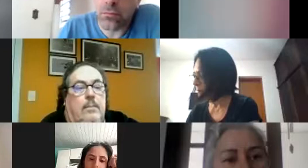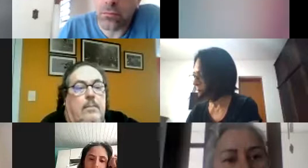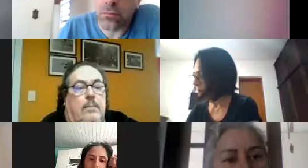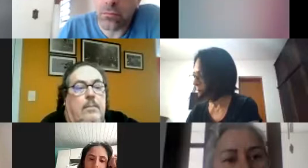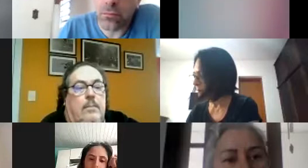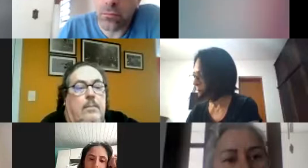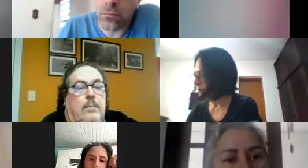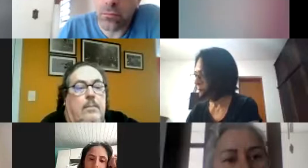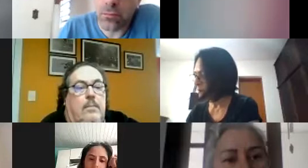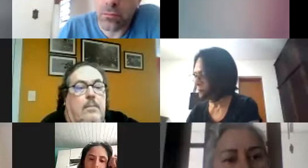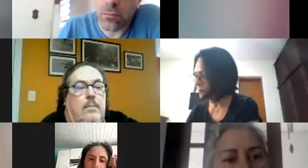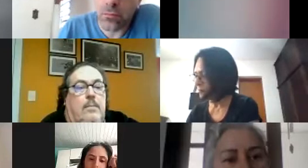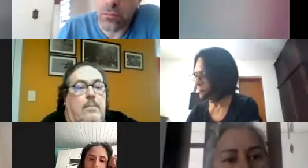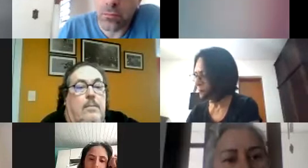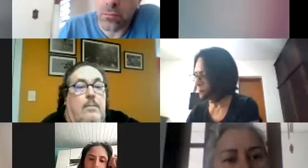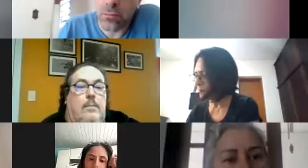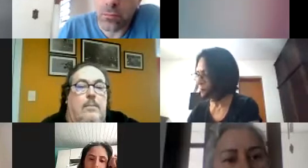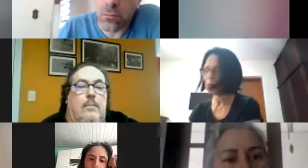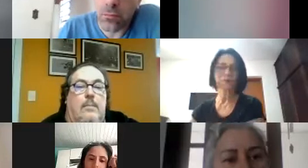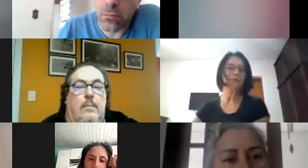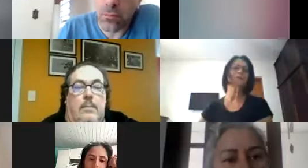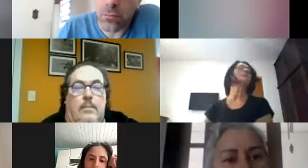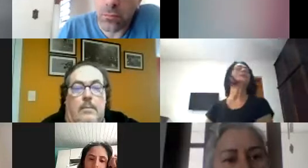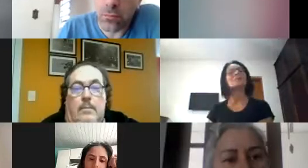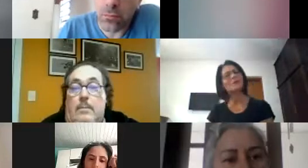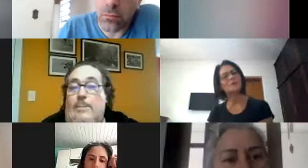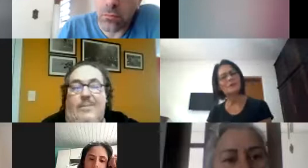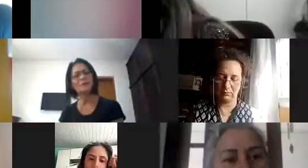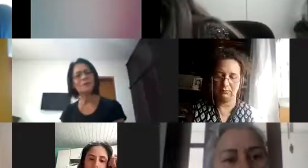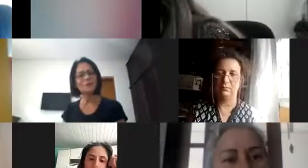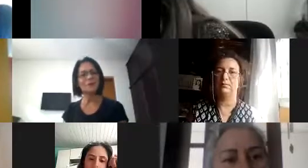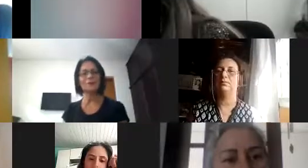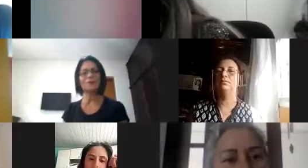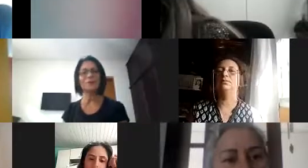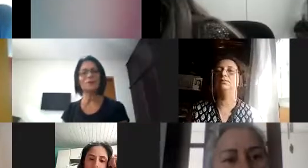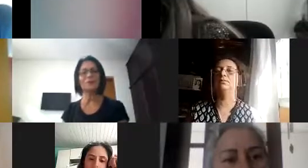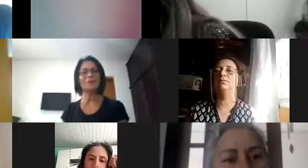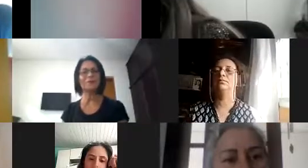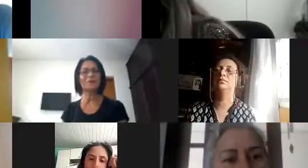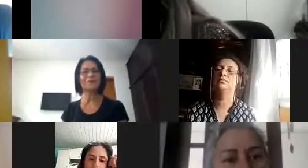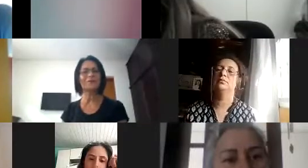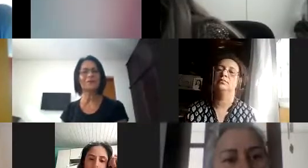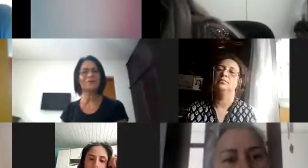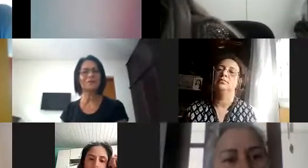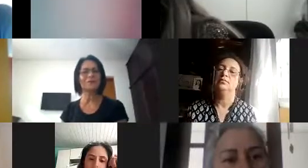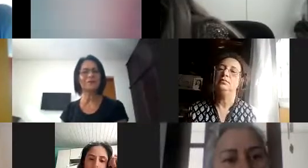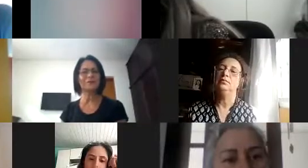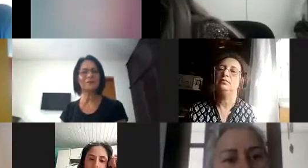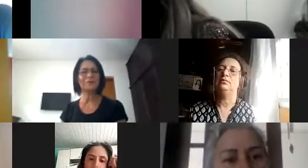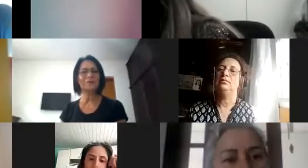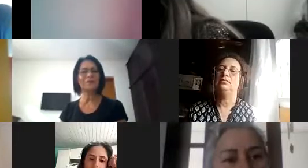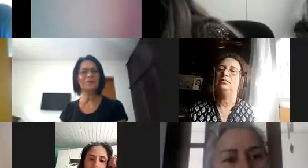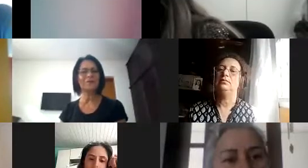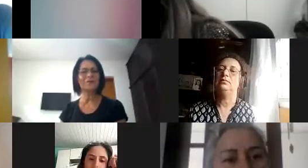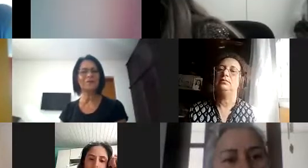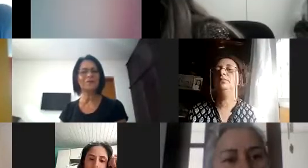Clemente estava, e eu estava próximo dele. E ele começou falando baixinho, educado, aquela vozinha mansa. De repente, esse homem